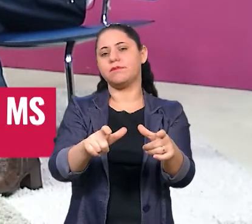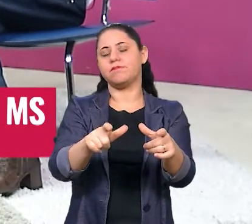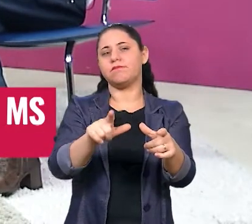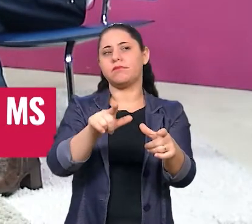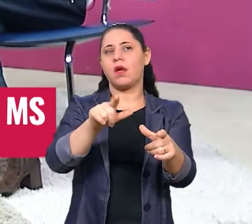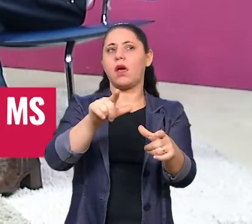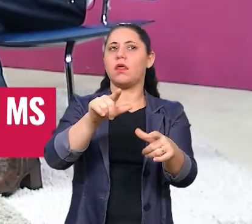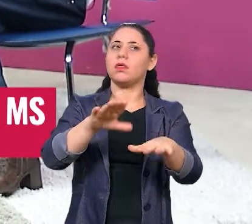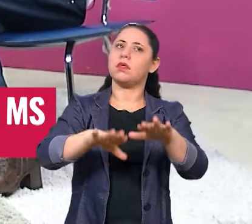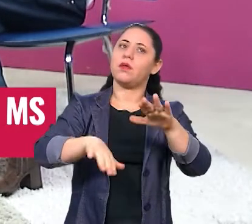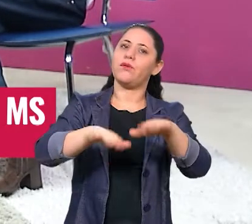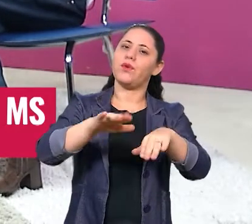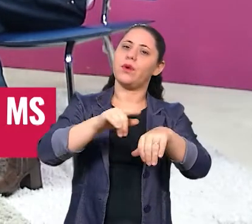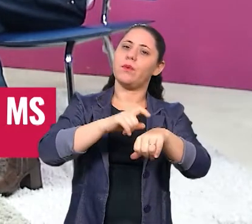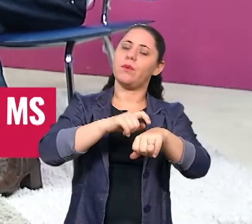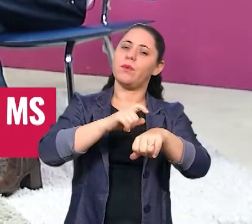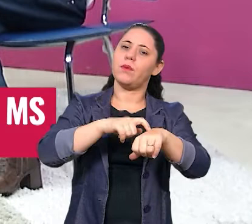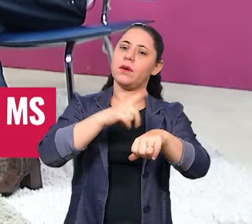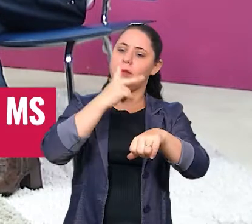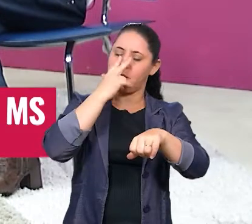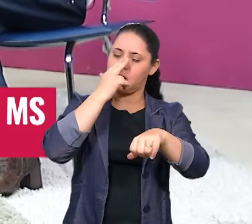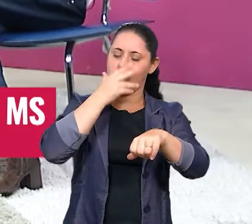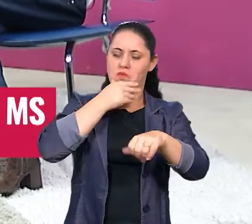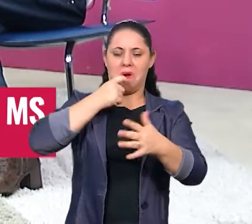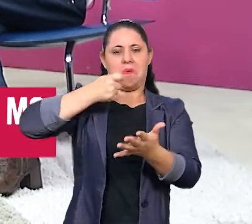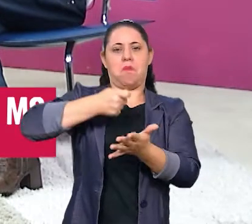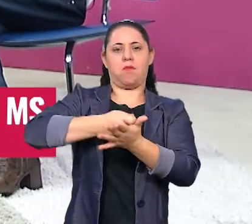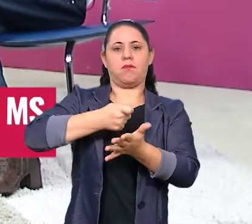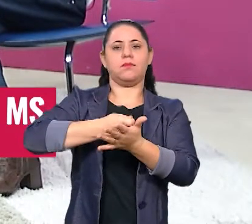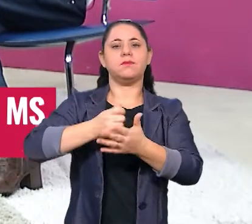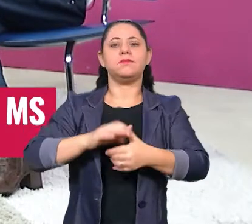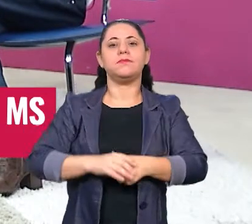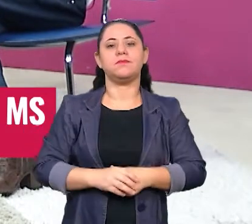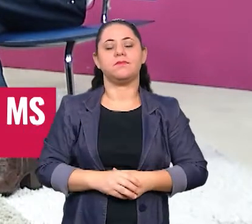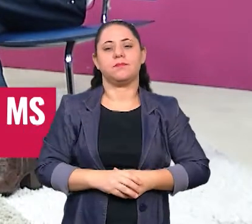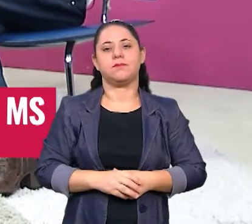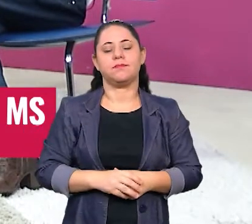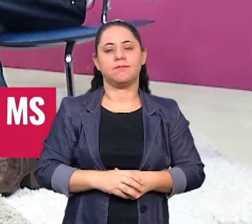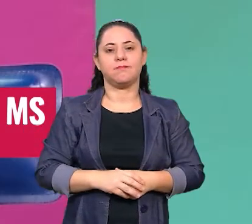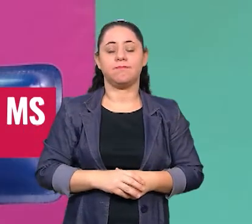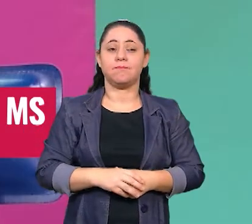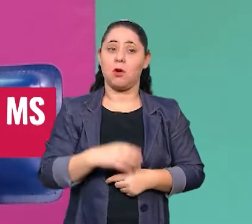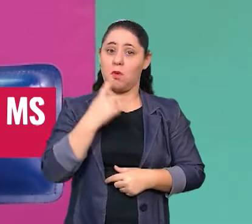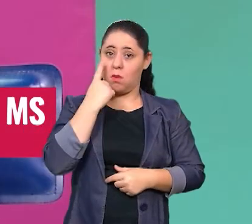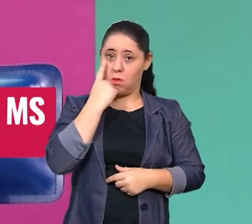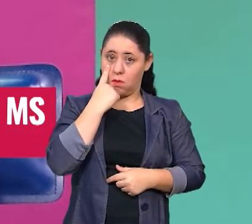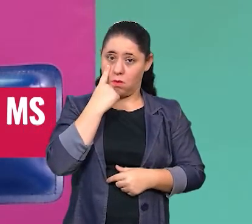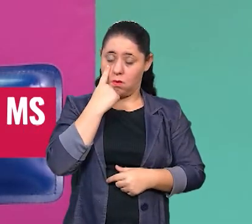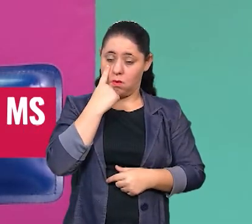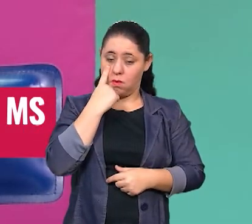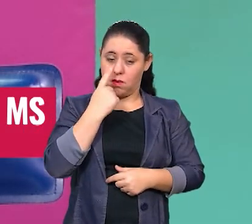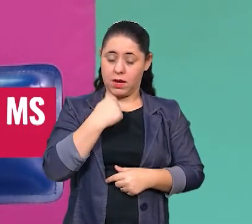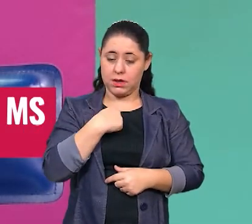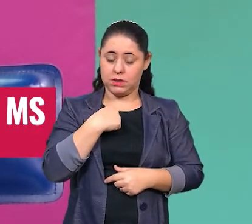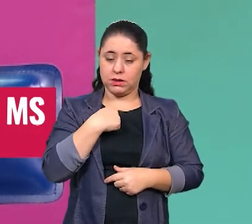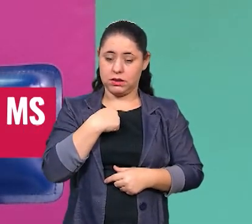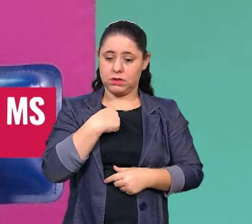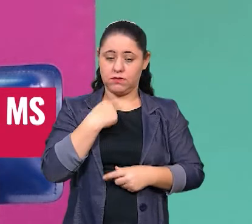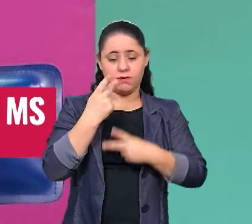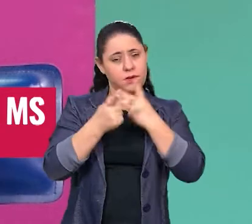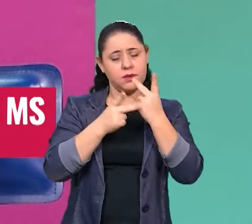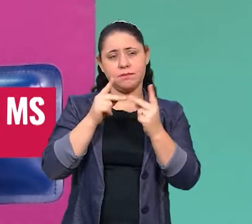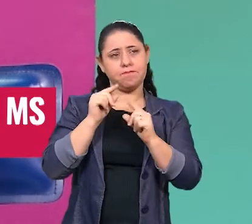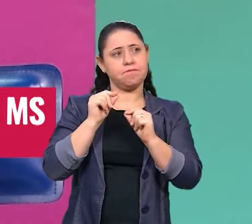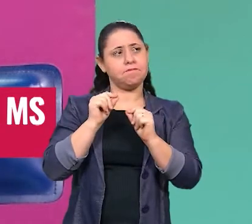momentos se torne até muito machista, né? Isso, olha, eu costumo dizer o seguinte, eu